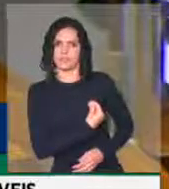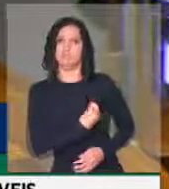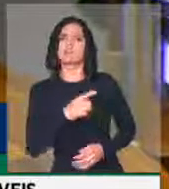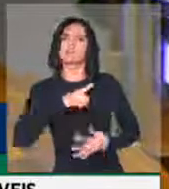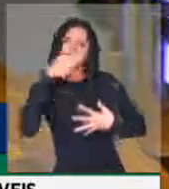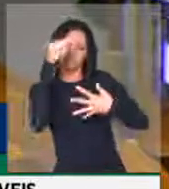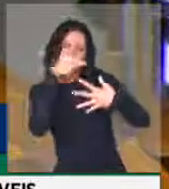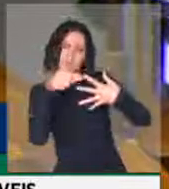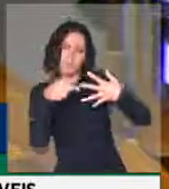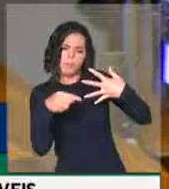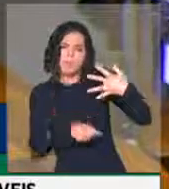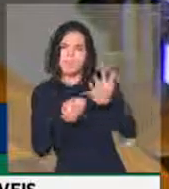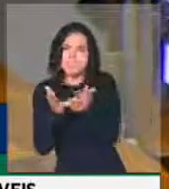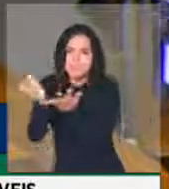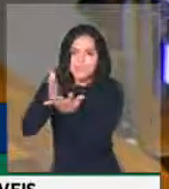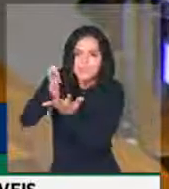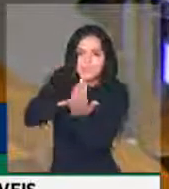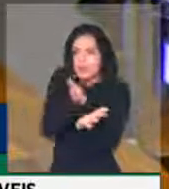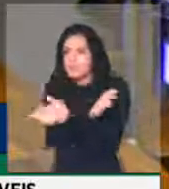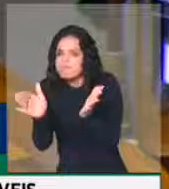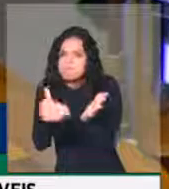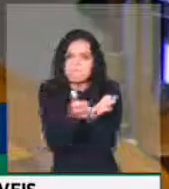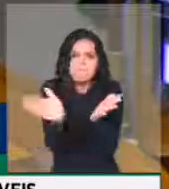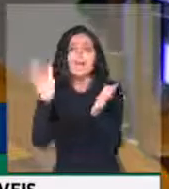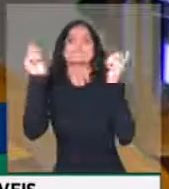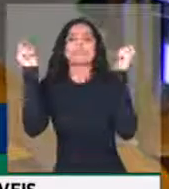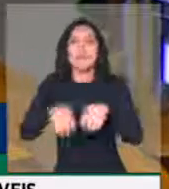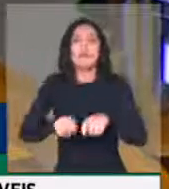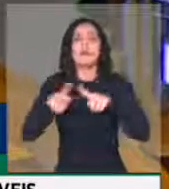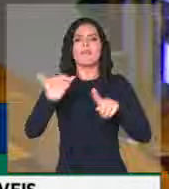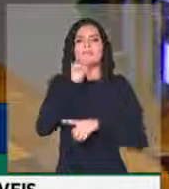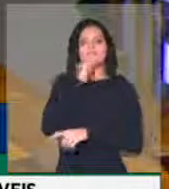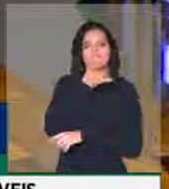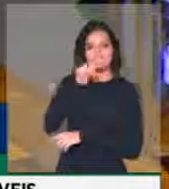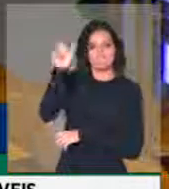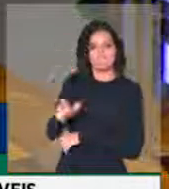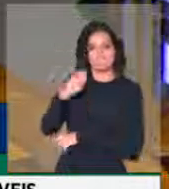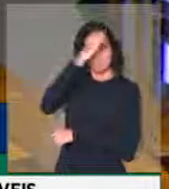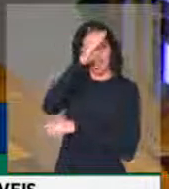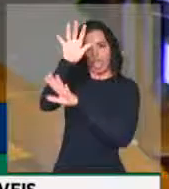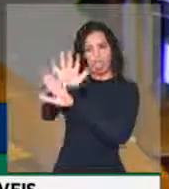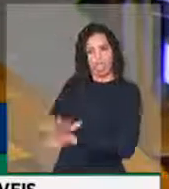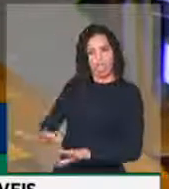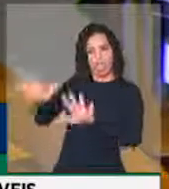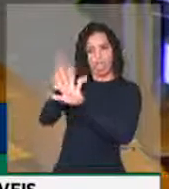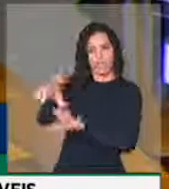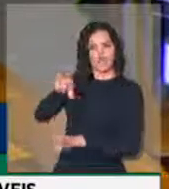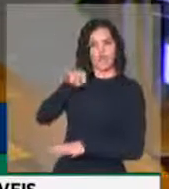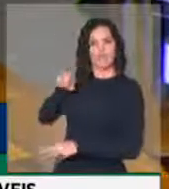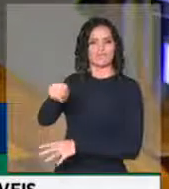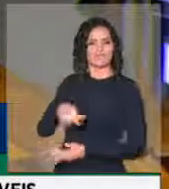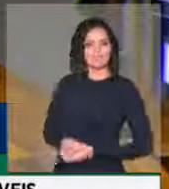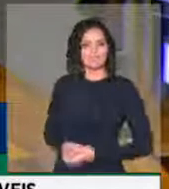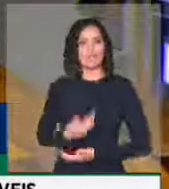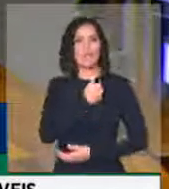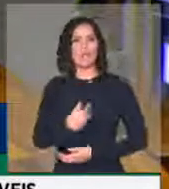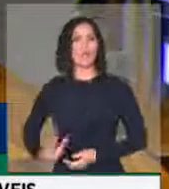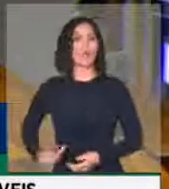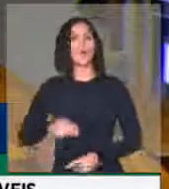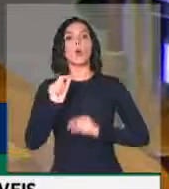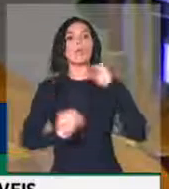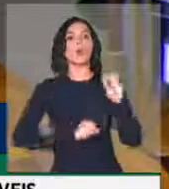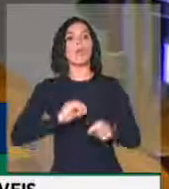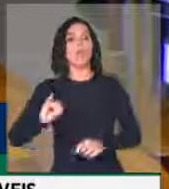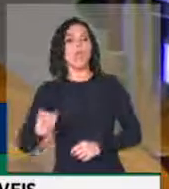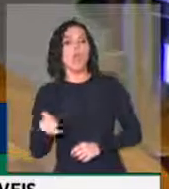muitas alternativas. Infelizmente, o Bolsonaro escolheu o obscurantismo, o Bolsonaro escolheu governar para